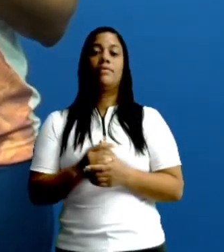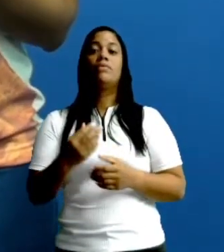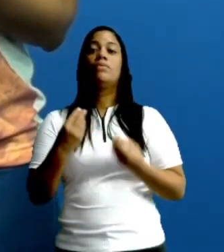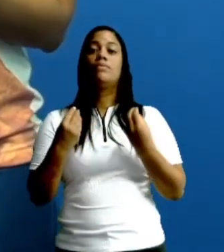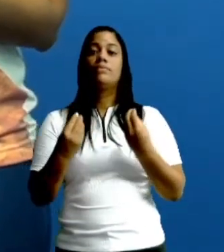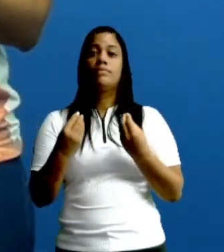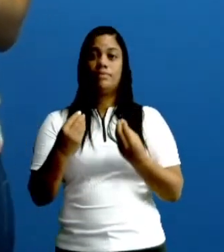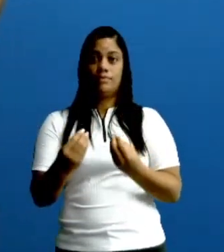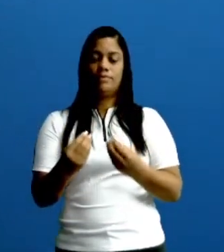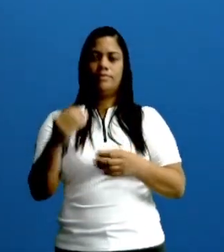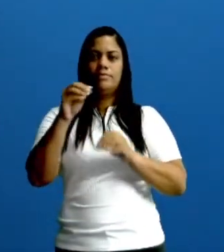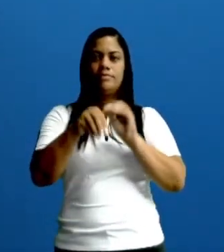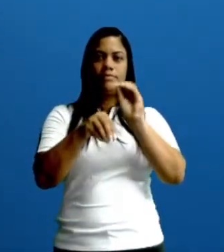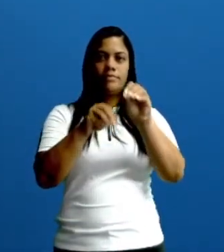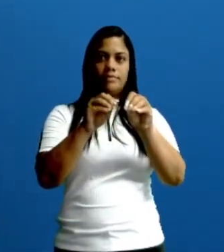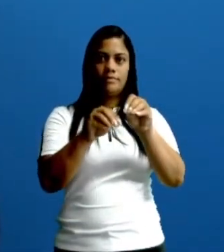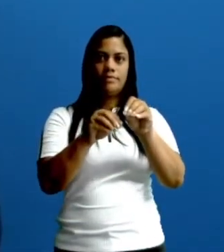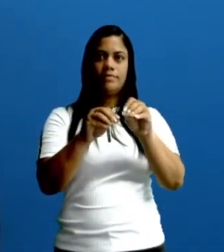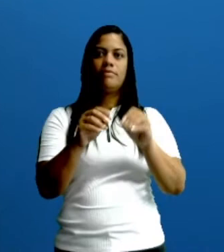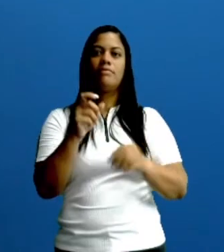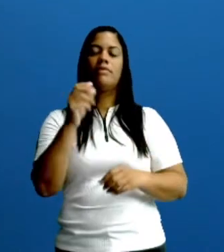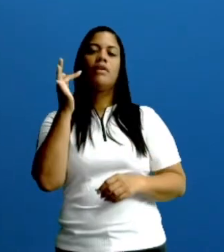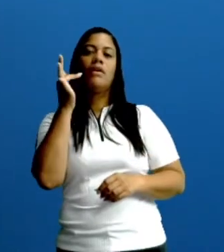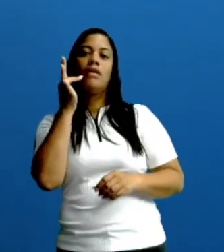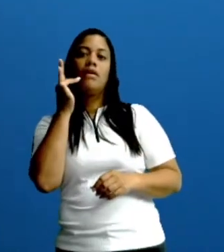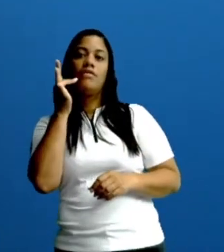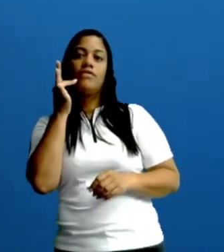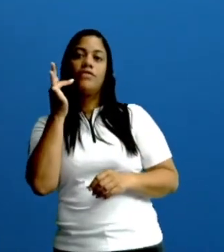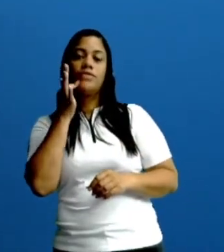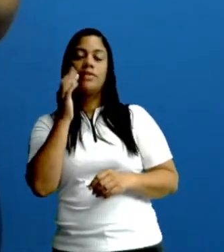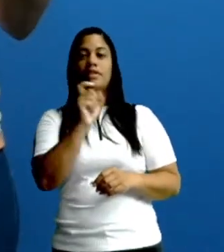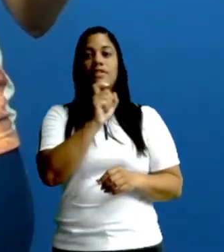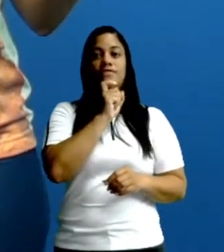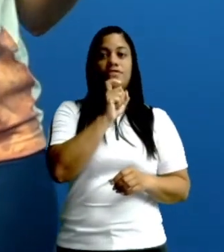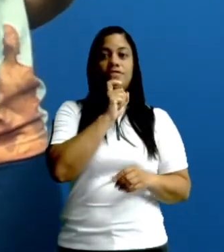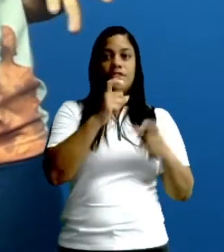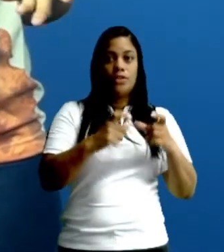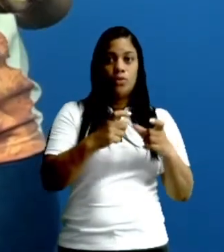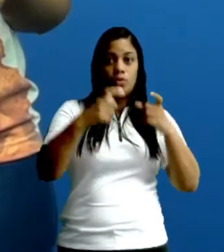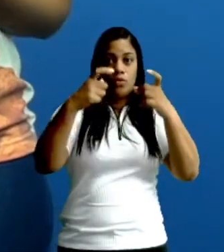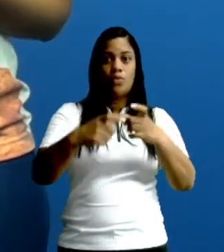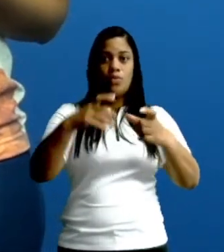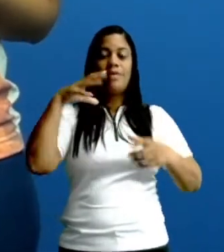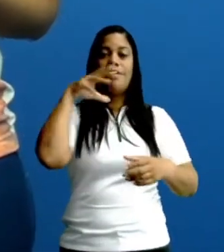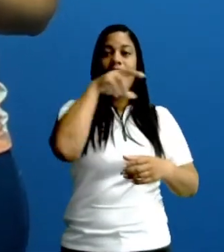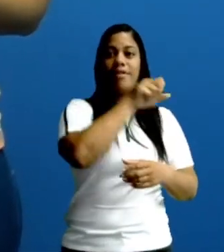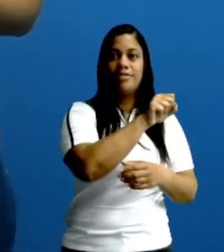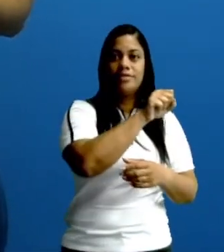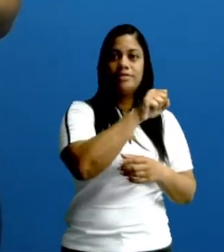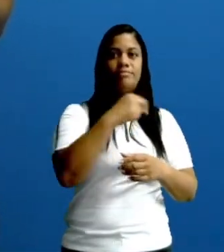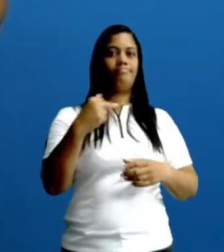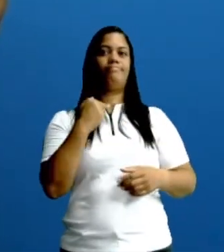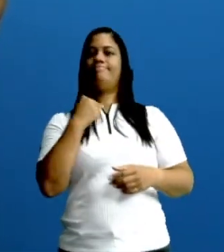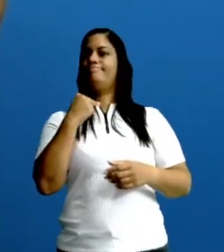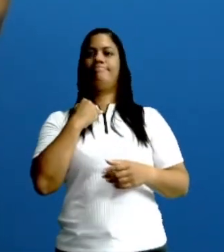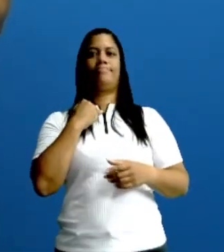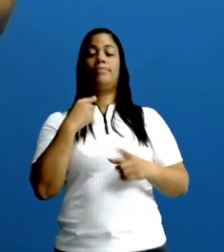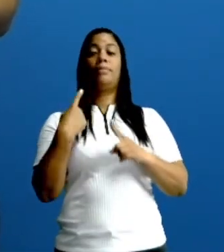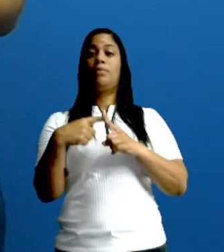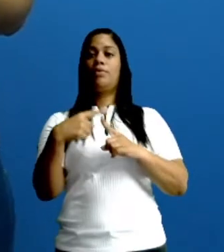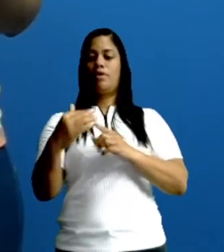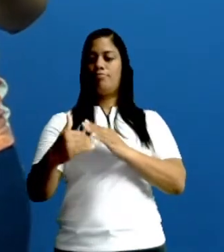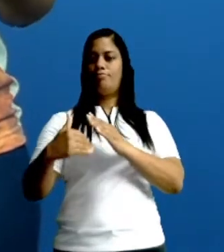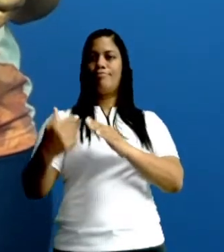como plantar uma fruta de clima frio no clima quente, por exemplo, né? Essa planta não vai